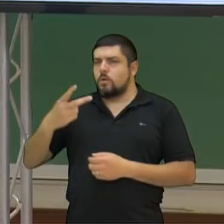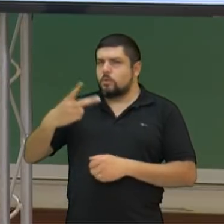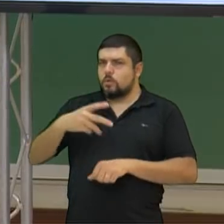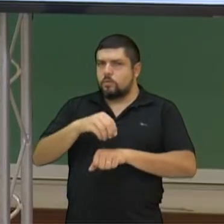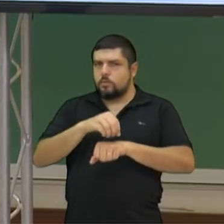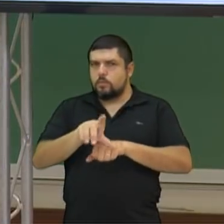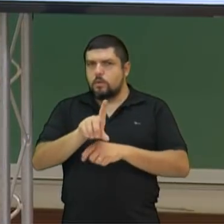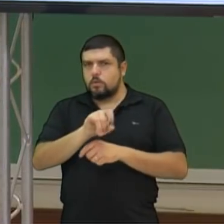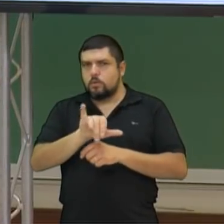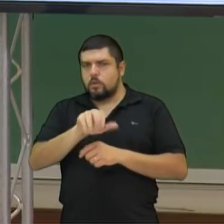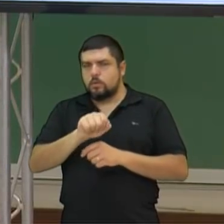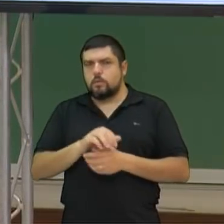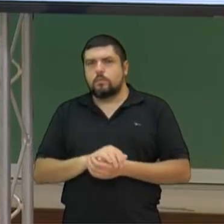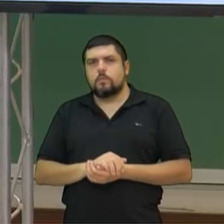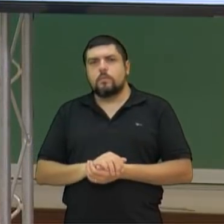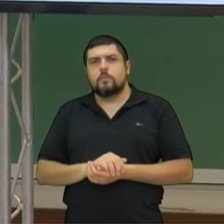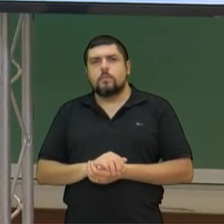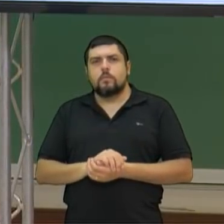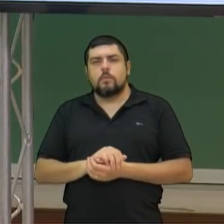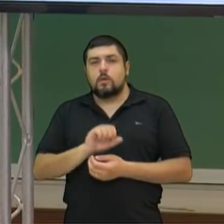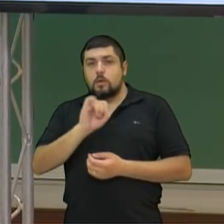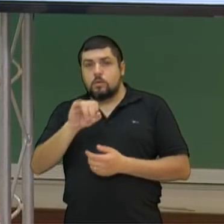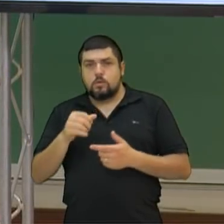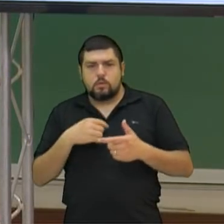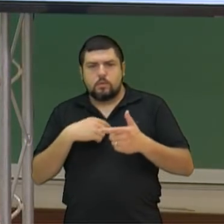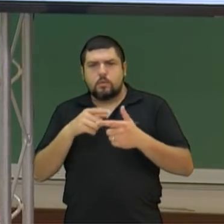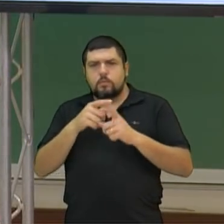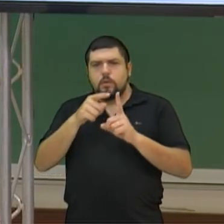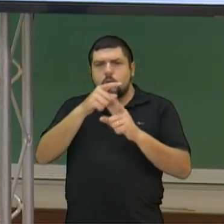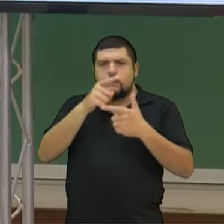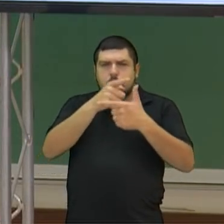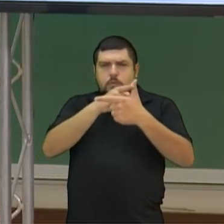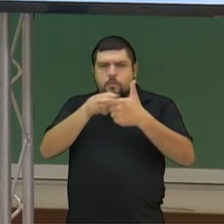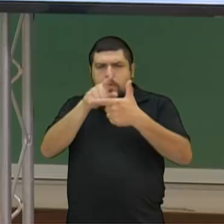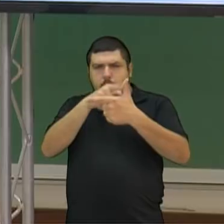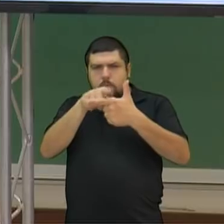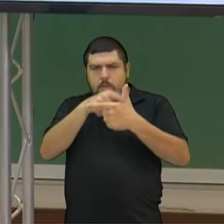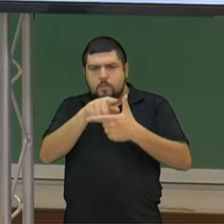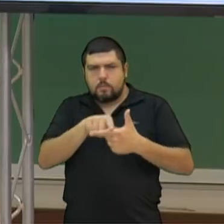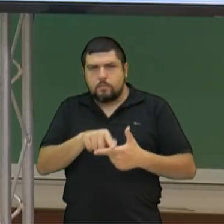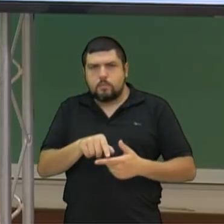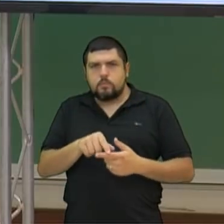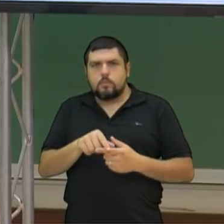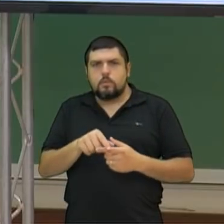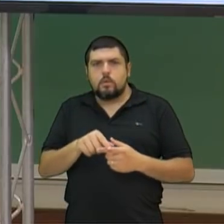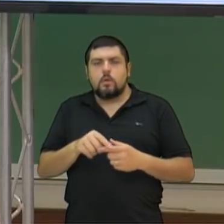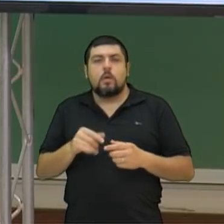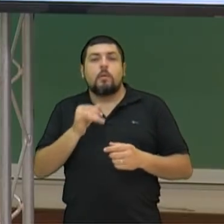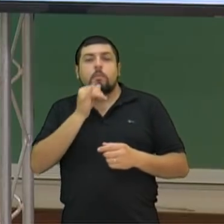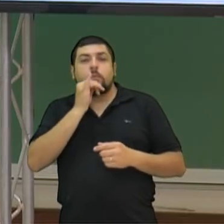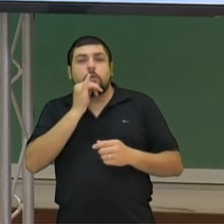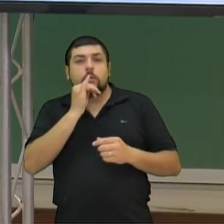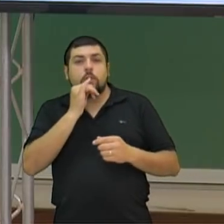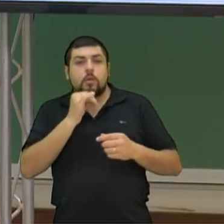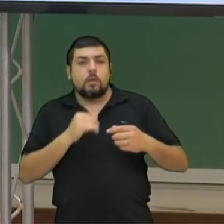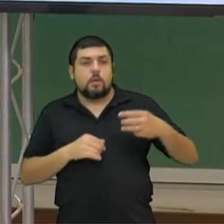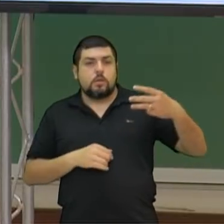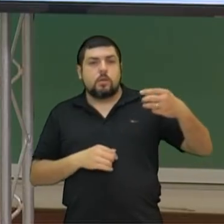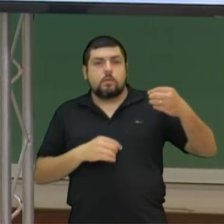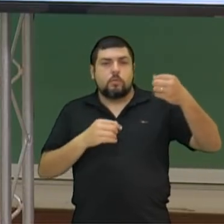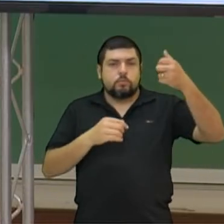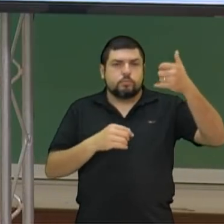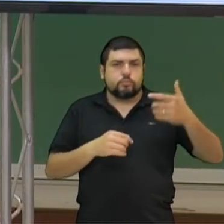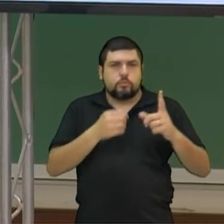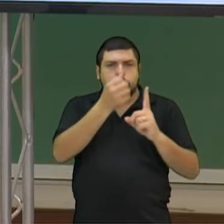que você tiver aqui um número que não seja primo, tá? Por exemplo, aqui eu tinha 3, o 3 é um número primo. Mas se o número aqui não